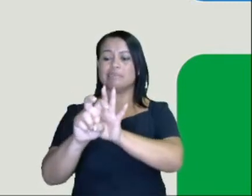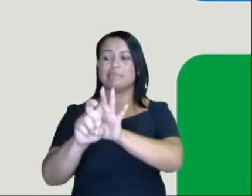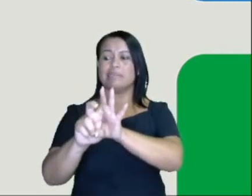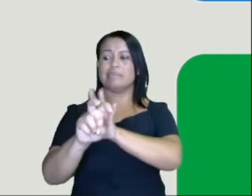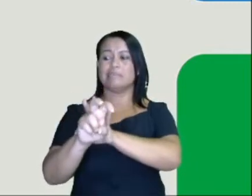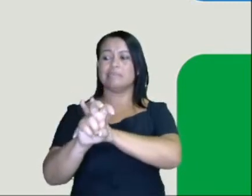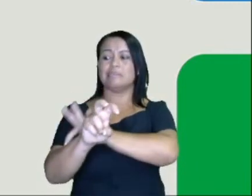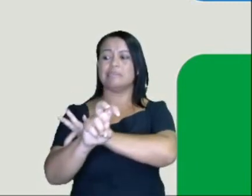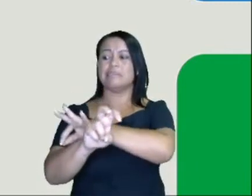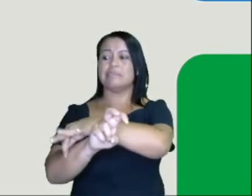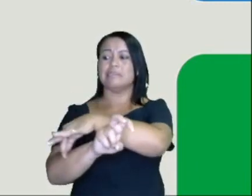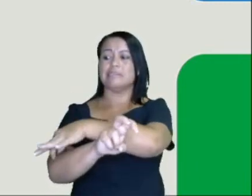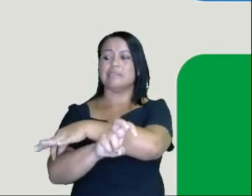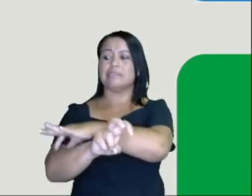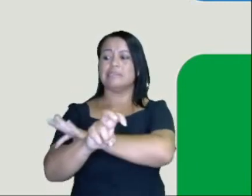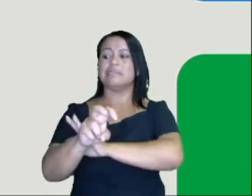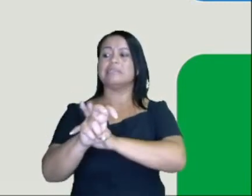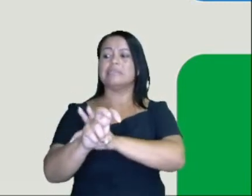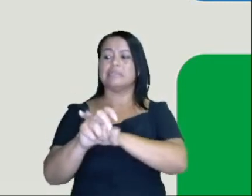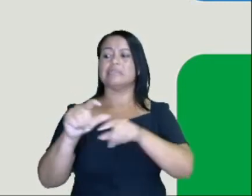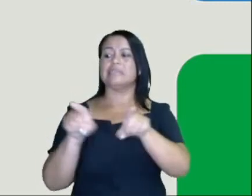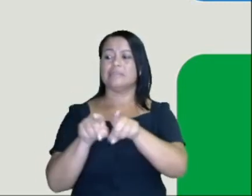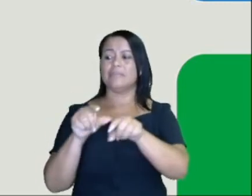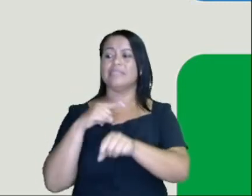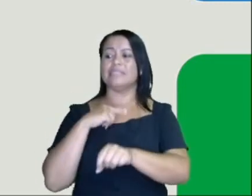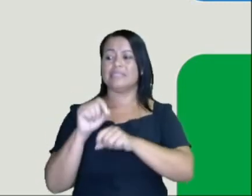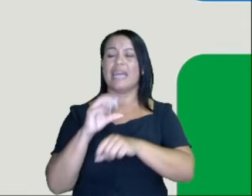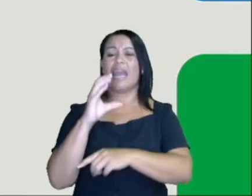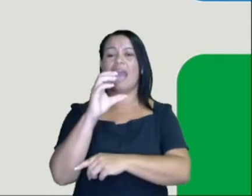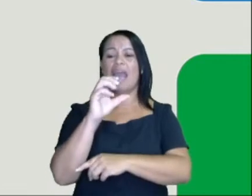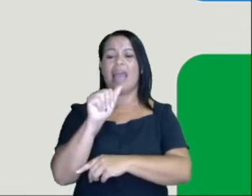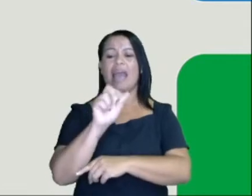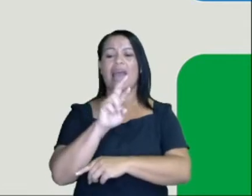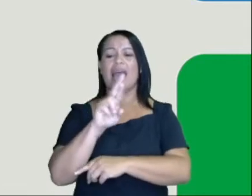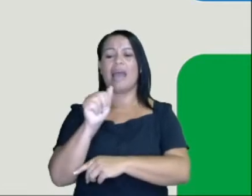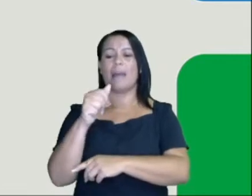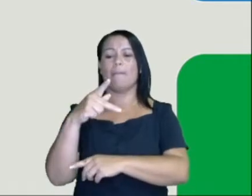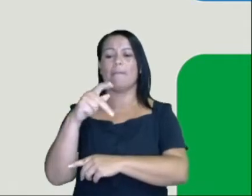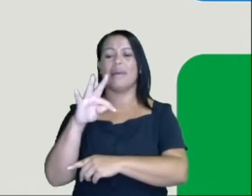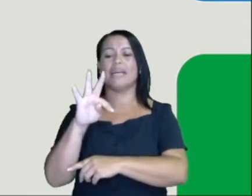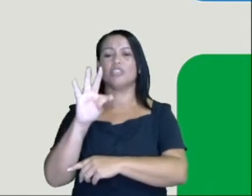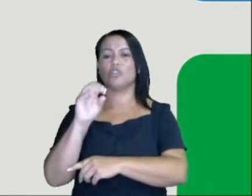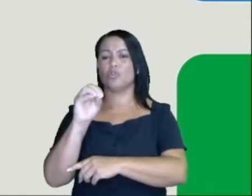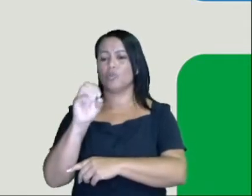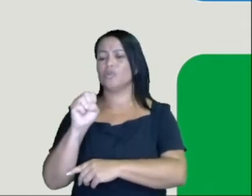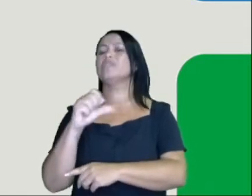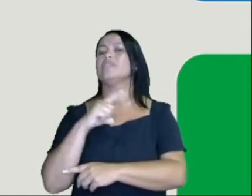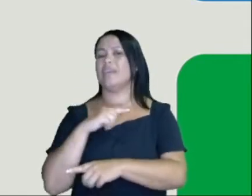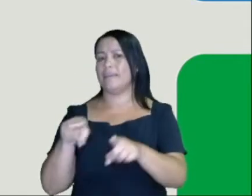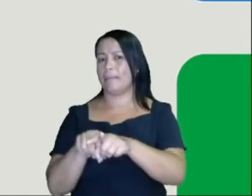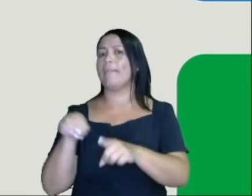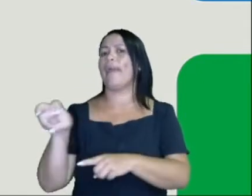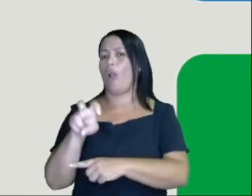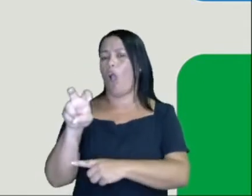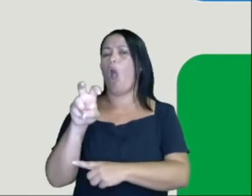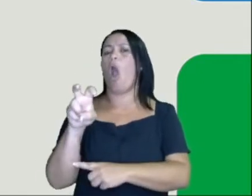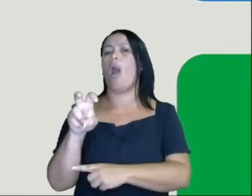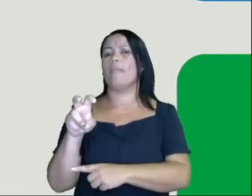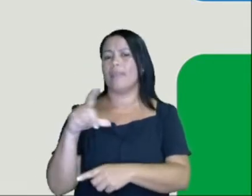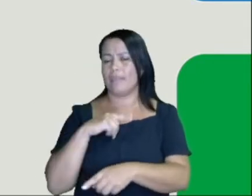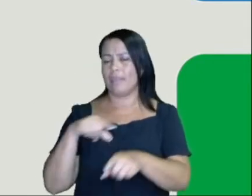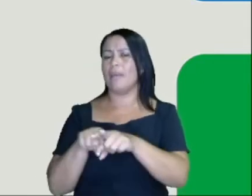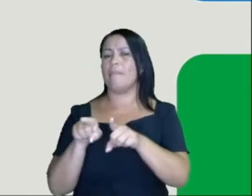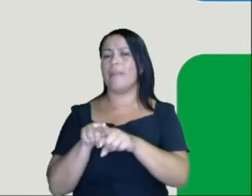animais da floresta são muito parasitados por carrapatos, até mesmo cobras. E o carrapato serve